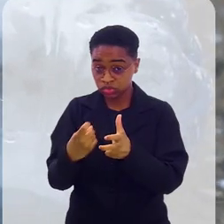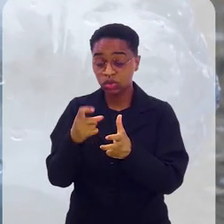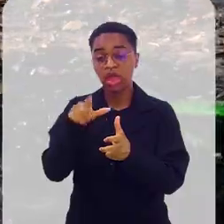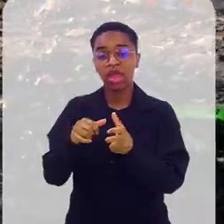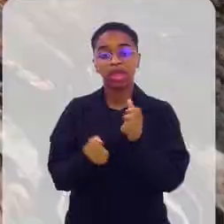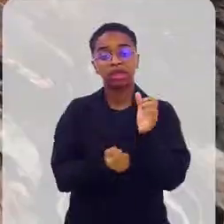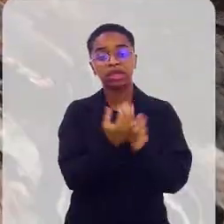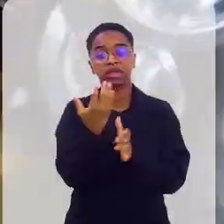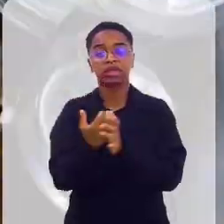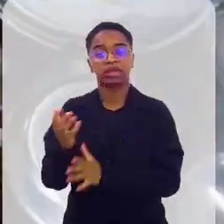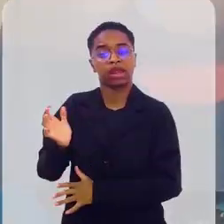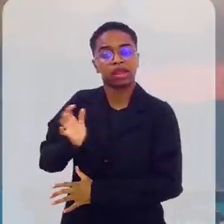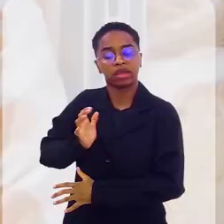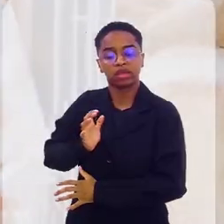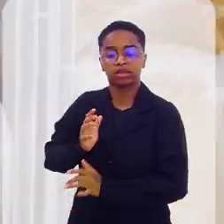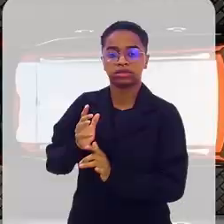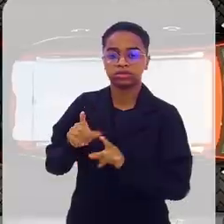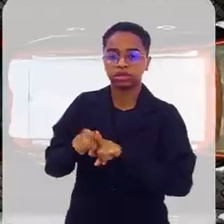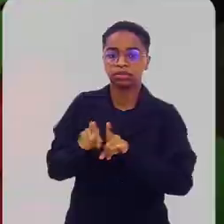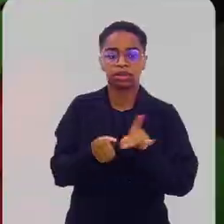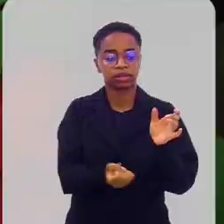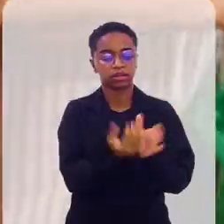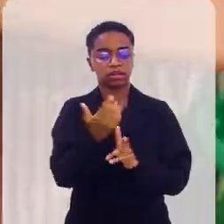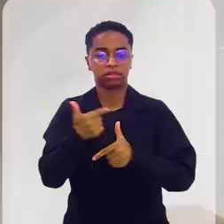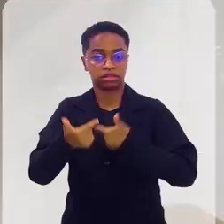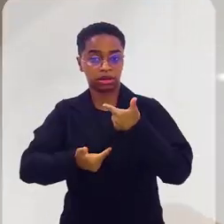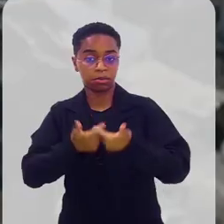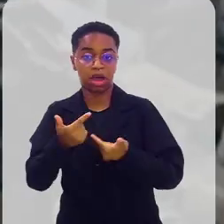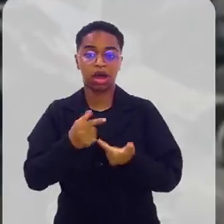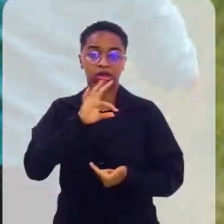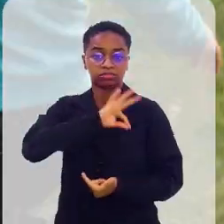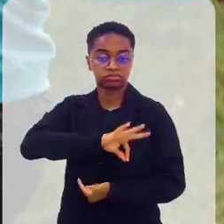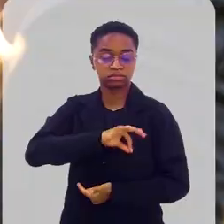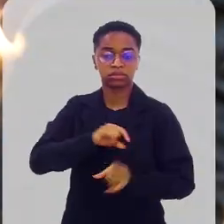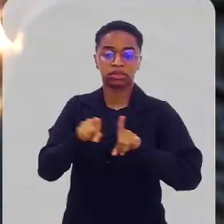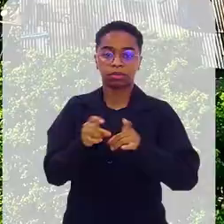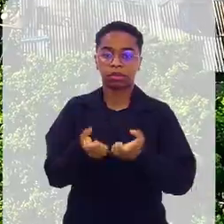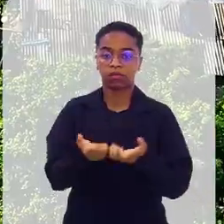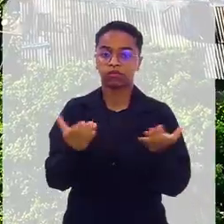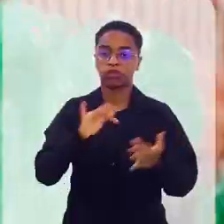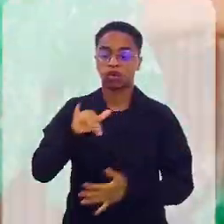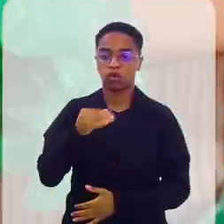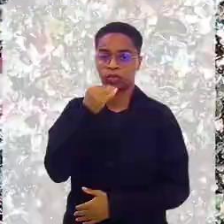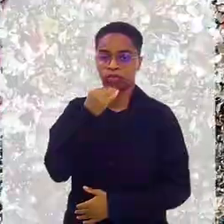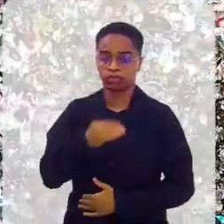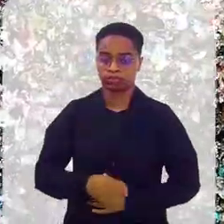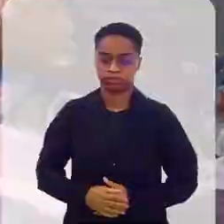produção de riqueza, geração de emprego e renda e oportunidade.